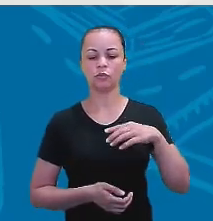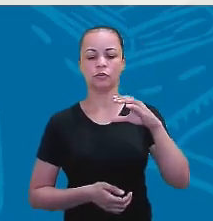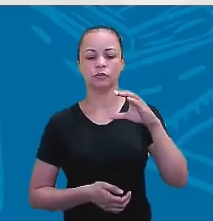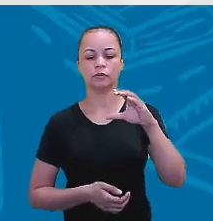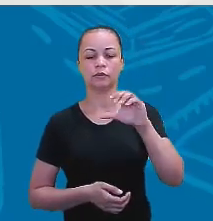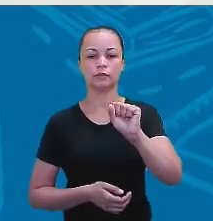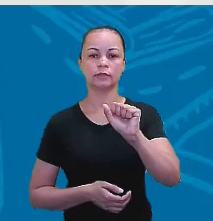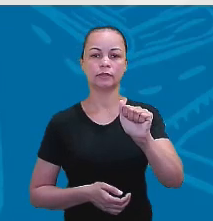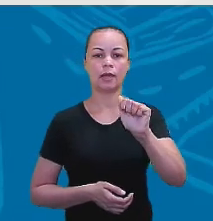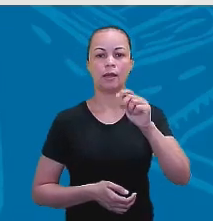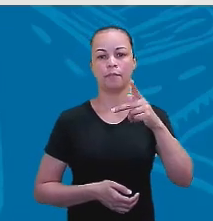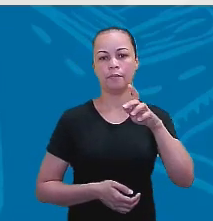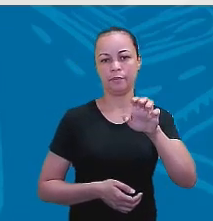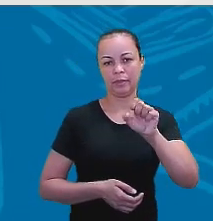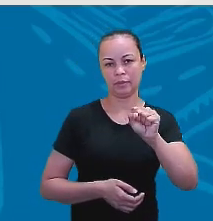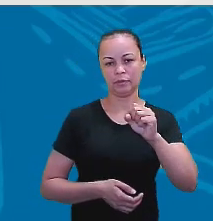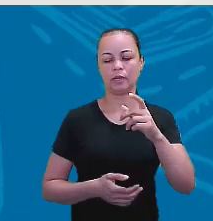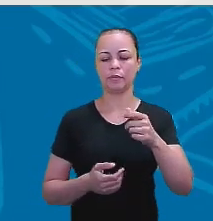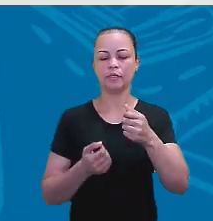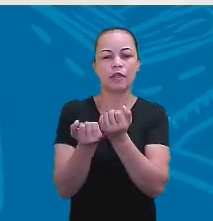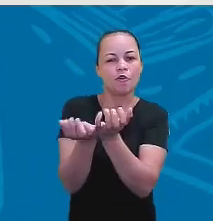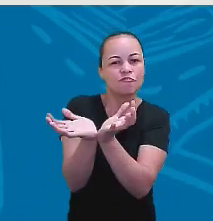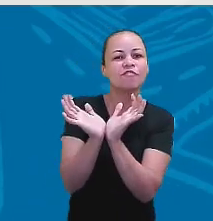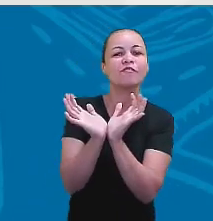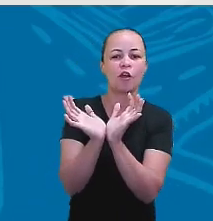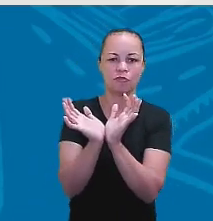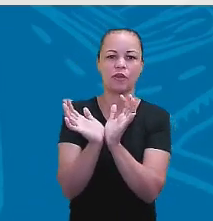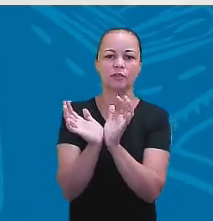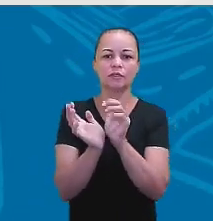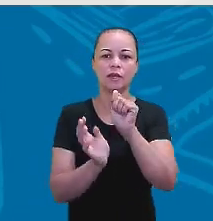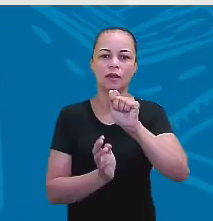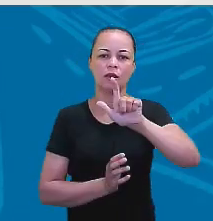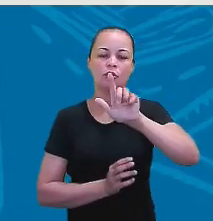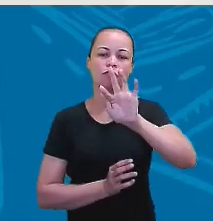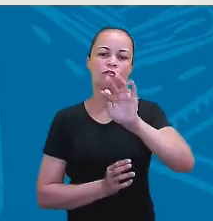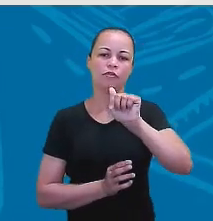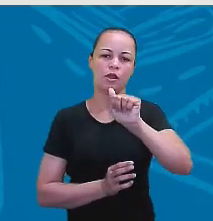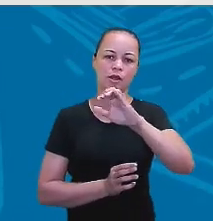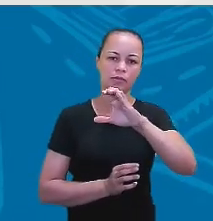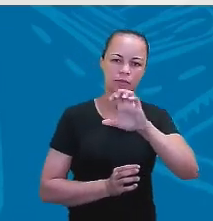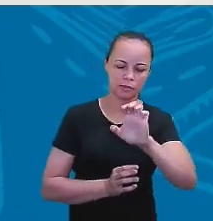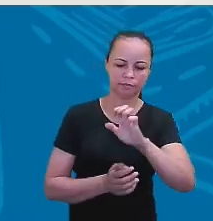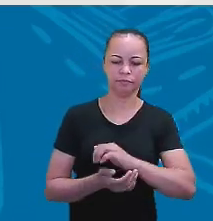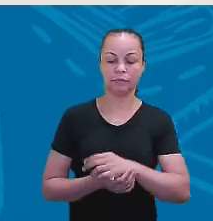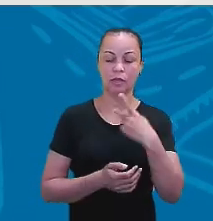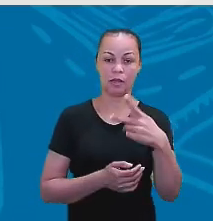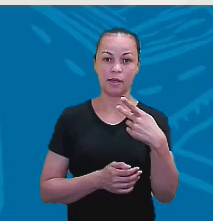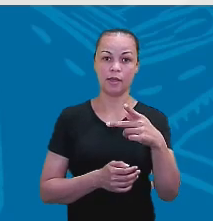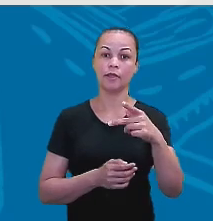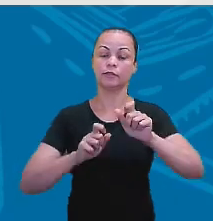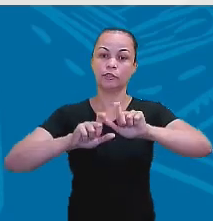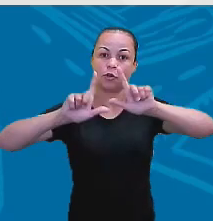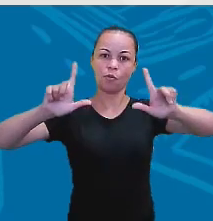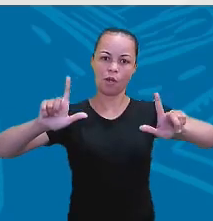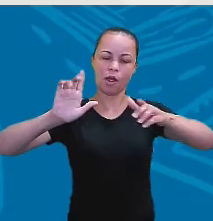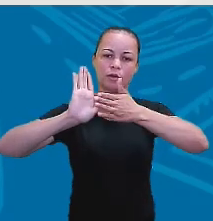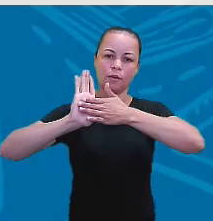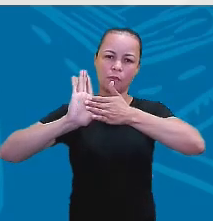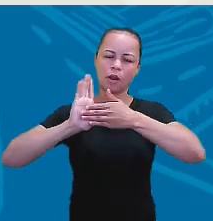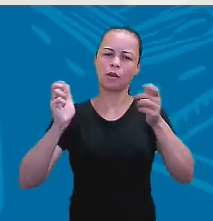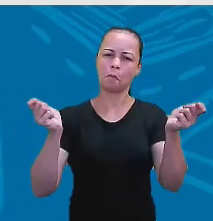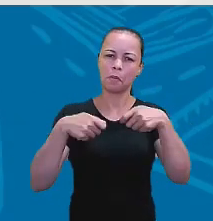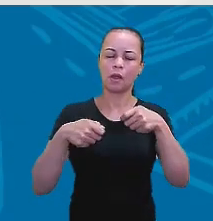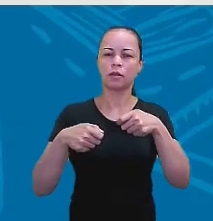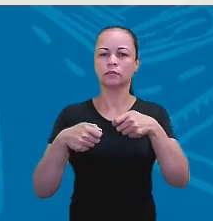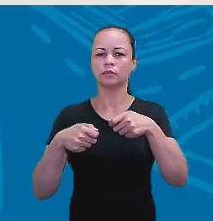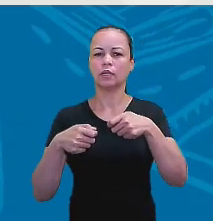ali, vegetal, um alface. Então, esse quadro, ele nos dá a possibilidade de a gente entender, a partir